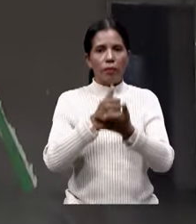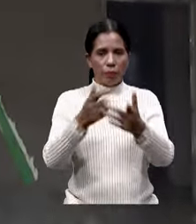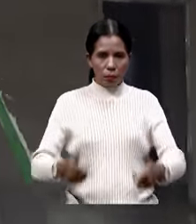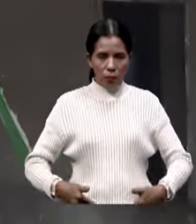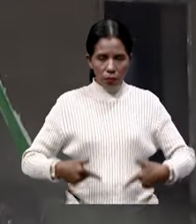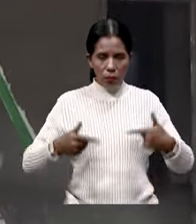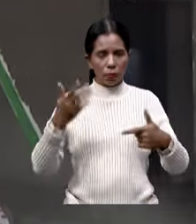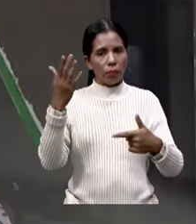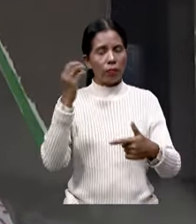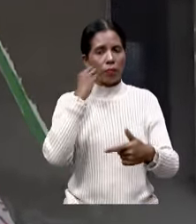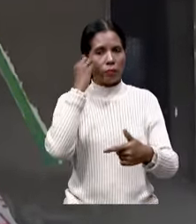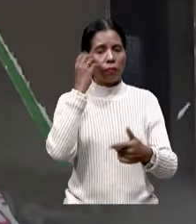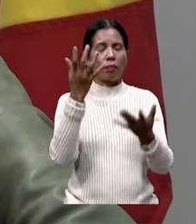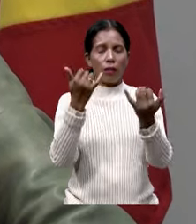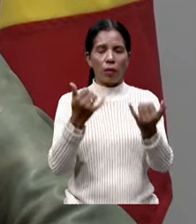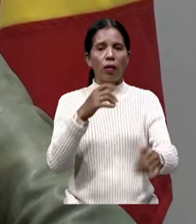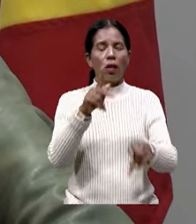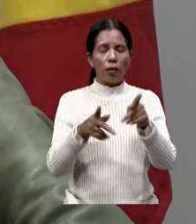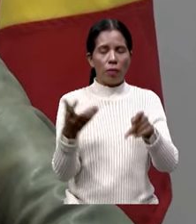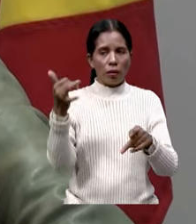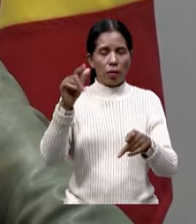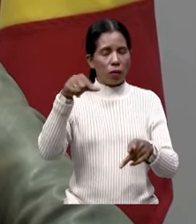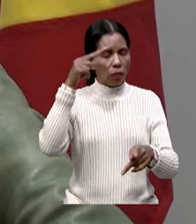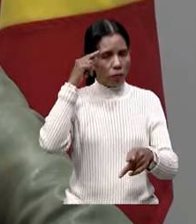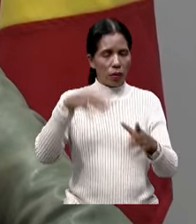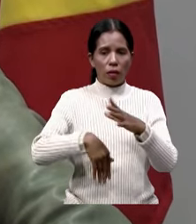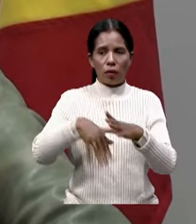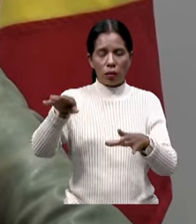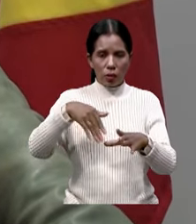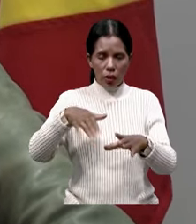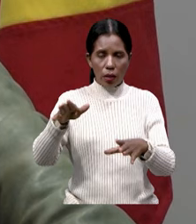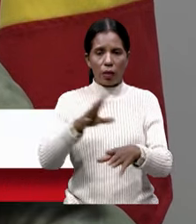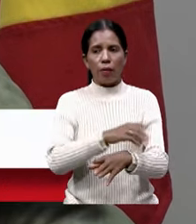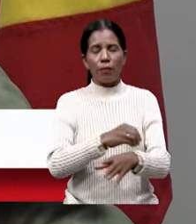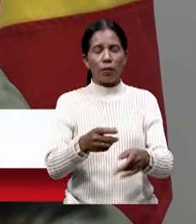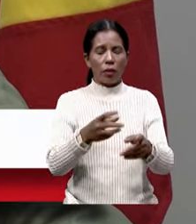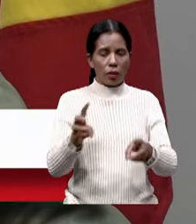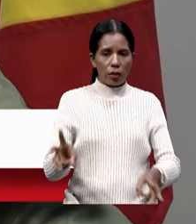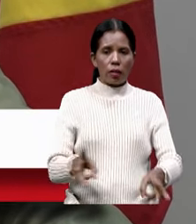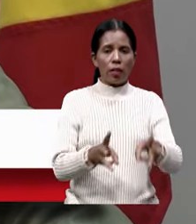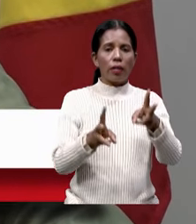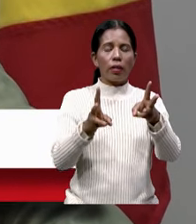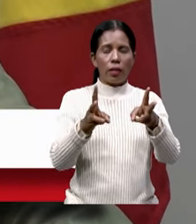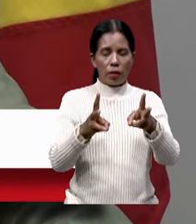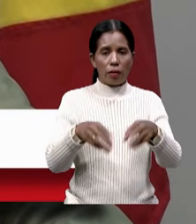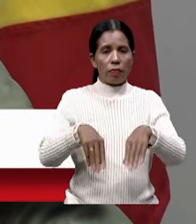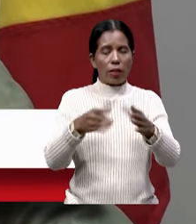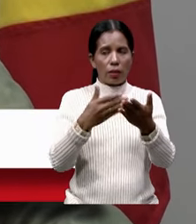umalaran agora ho em sira be governo do nisai husi estrada nini fansa sane